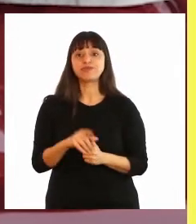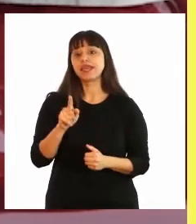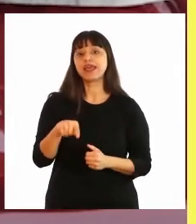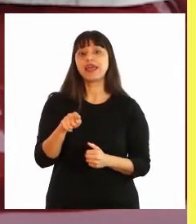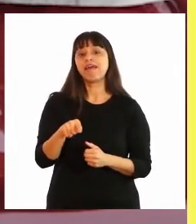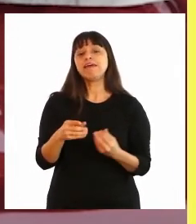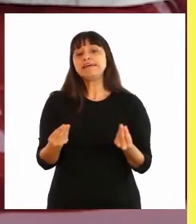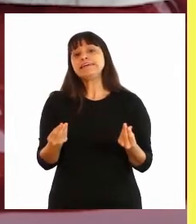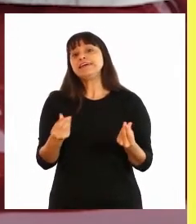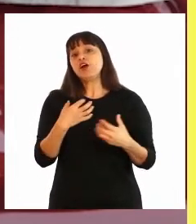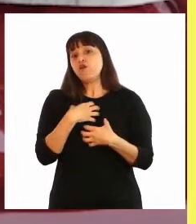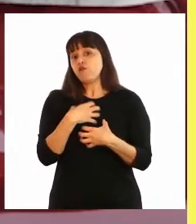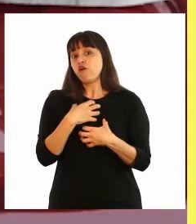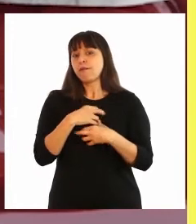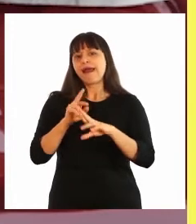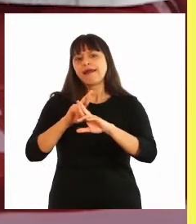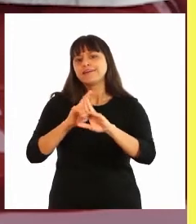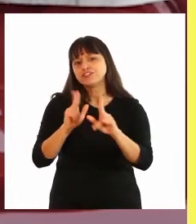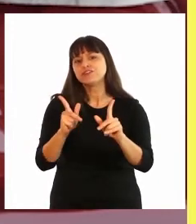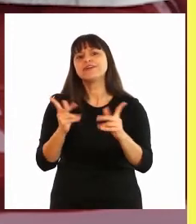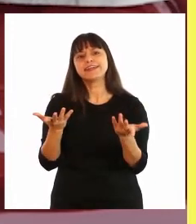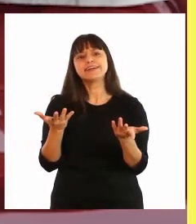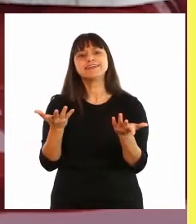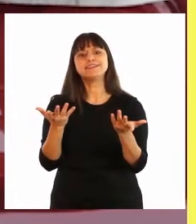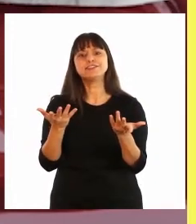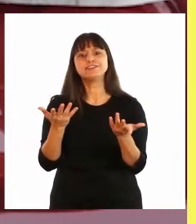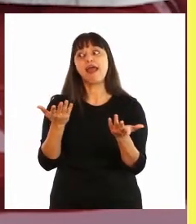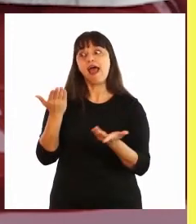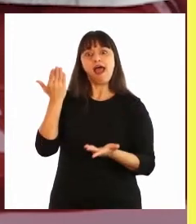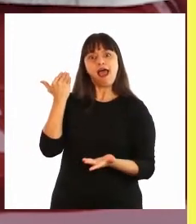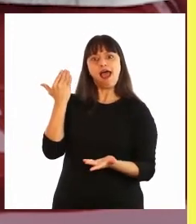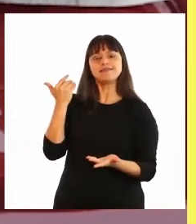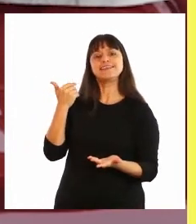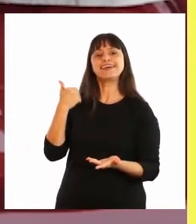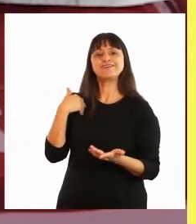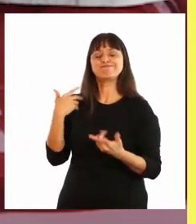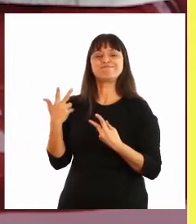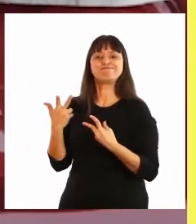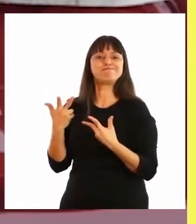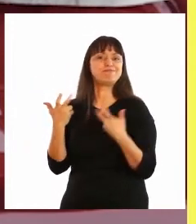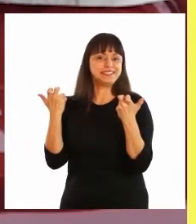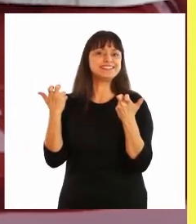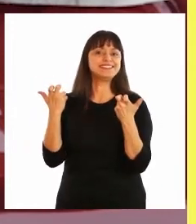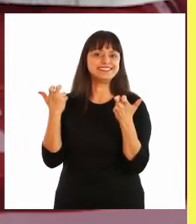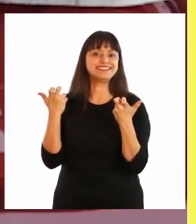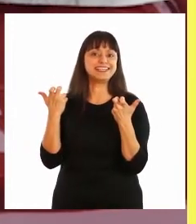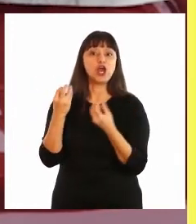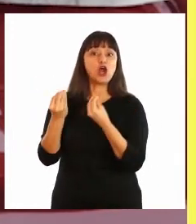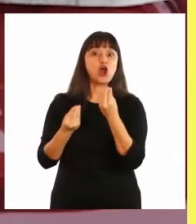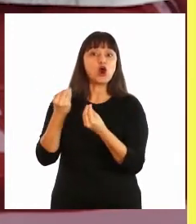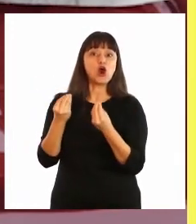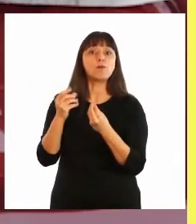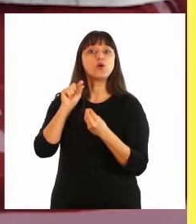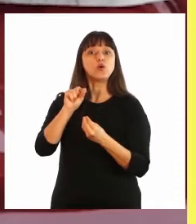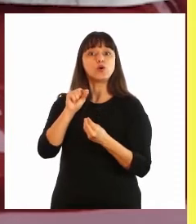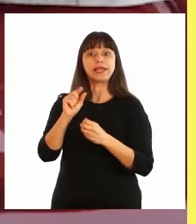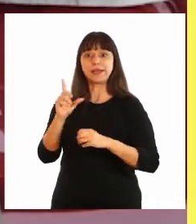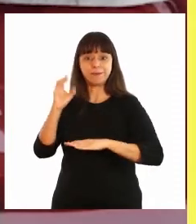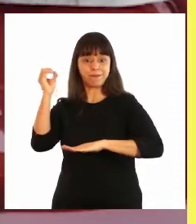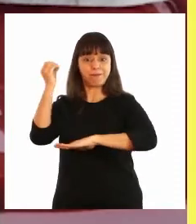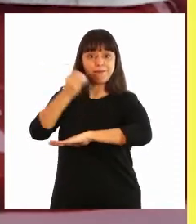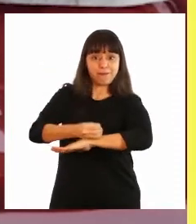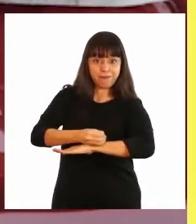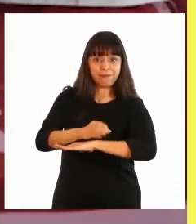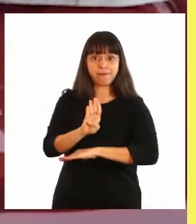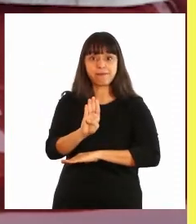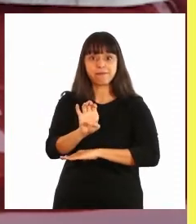uma forma diferente, digamos, do que eu tinha me deparado até agora com quando se trata do Bendegó. Quando